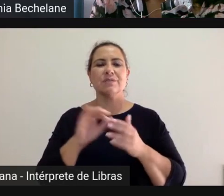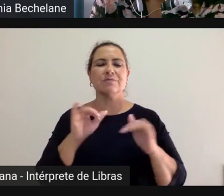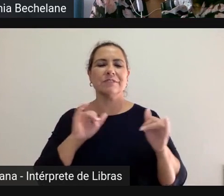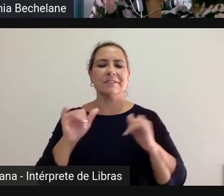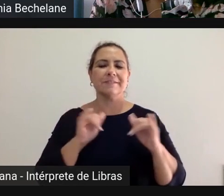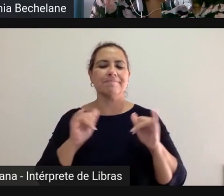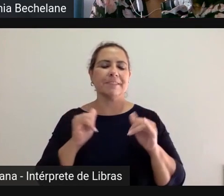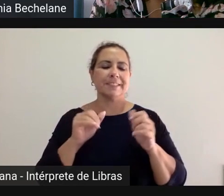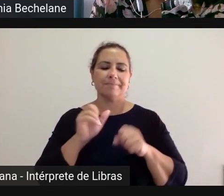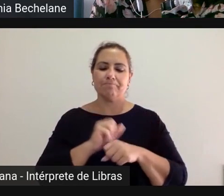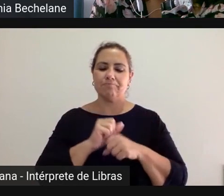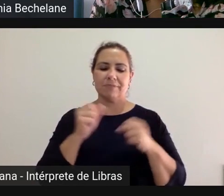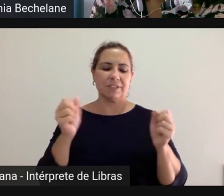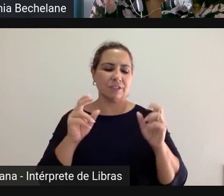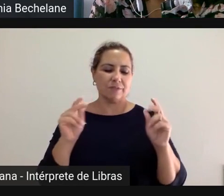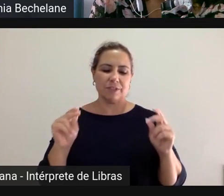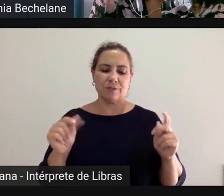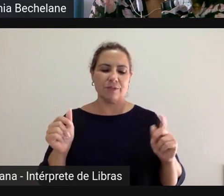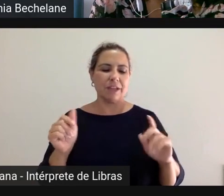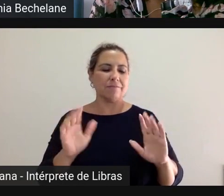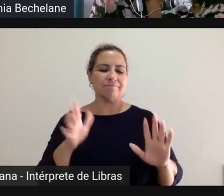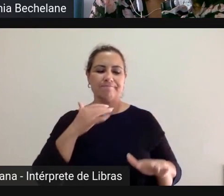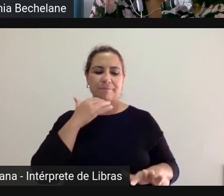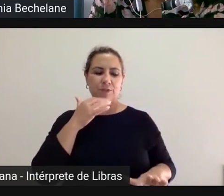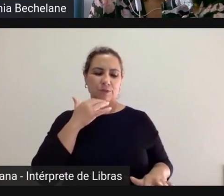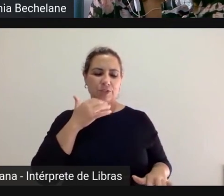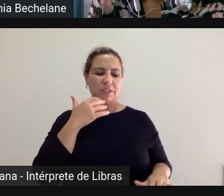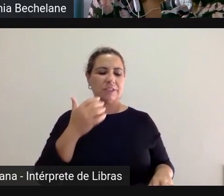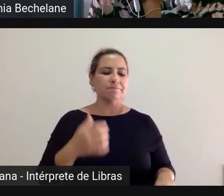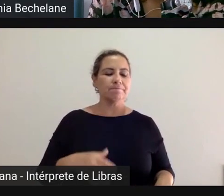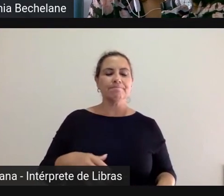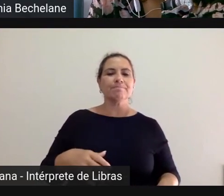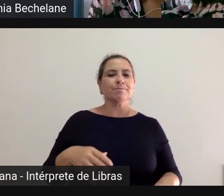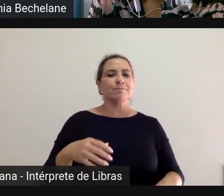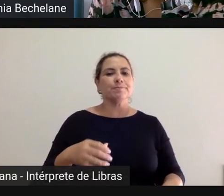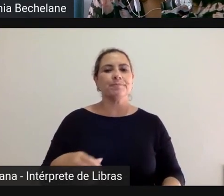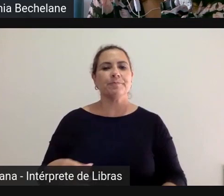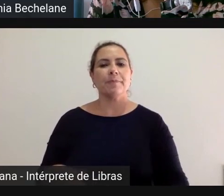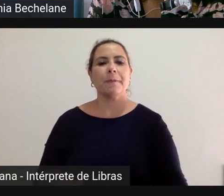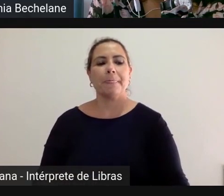realmente não dá. É só enxugar gelo, né, Ana Marúzia?